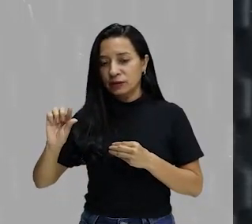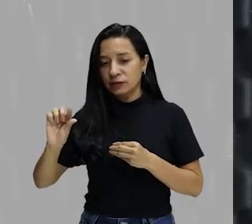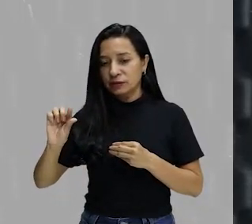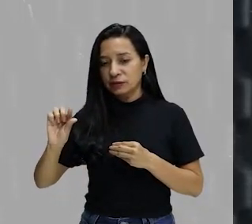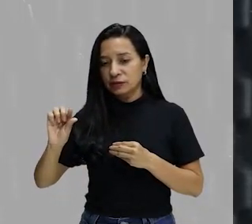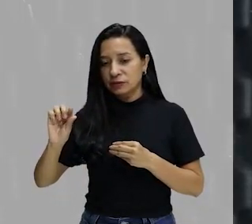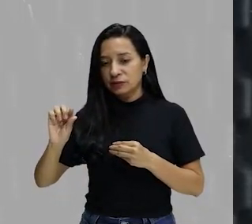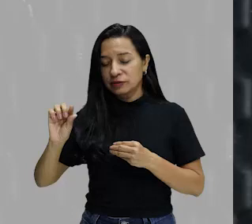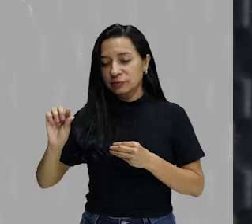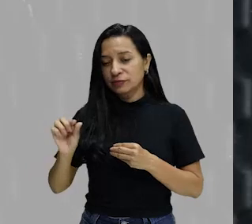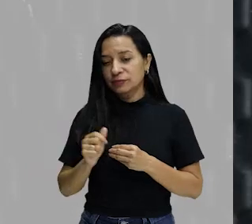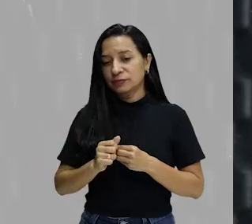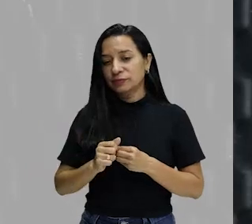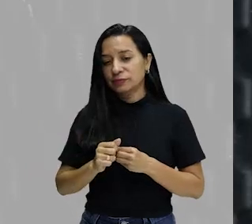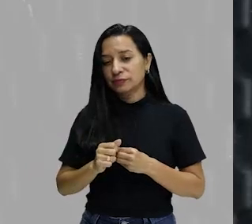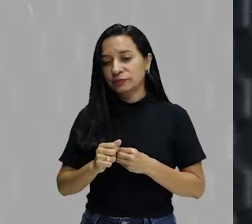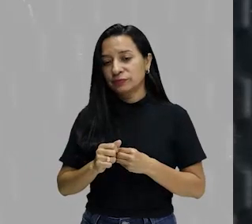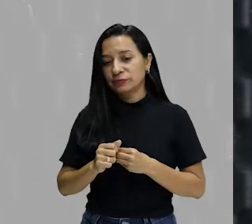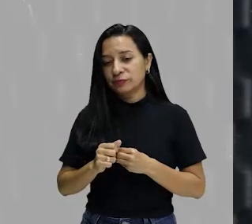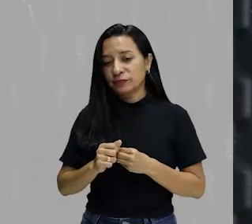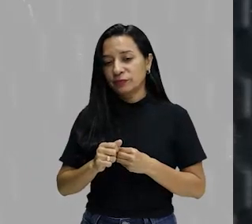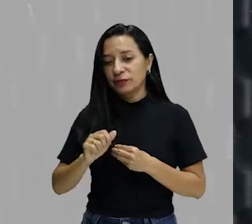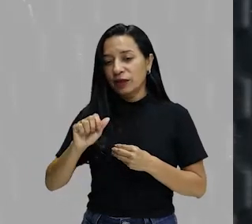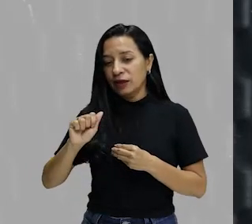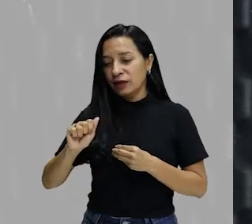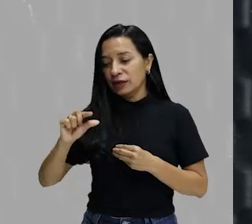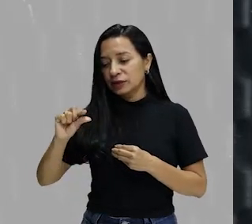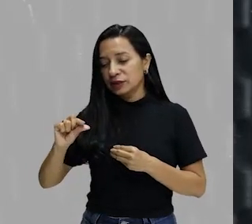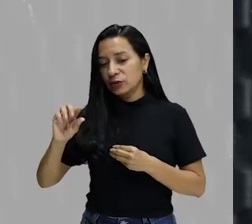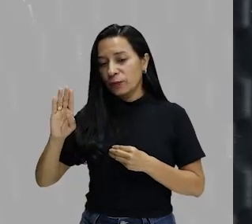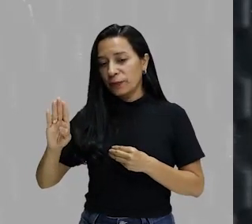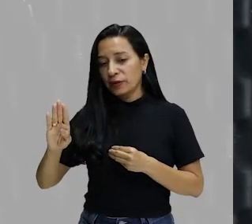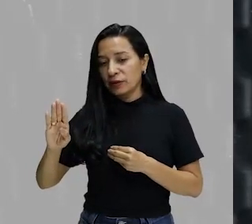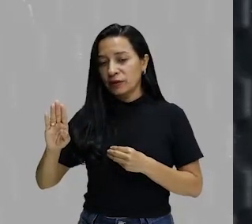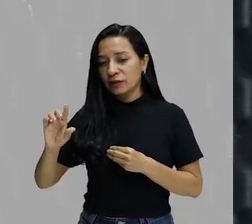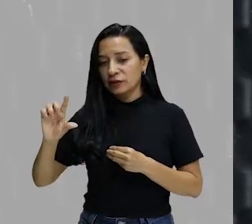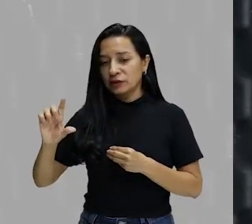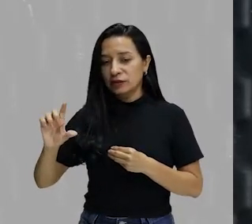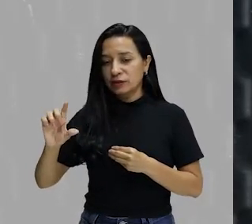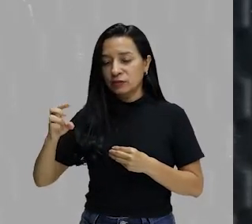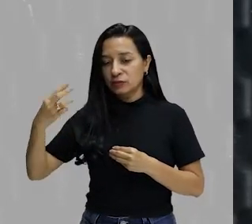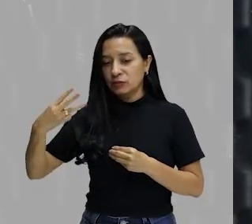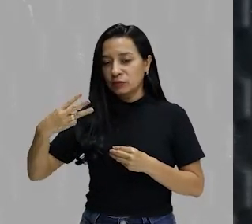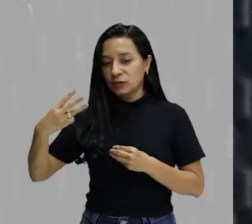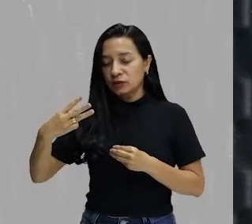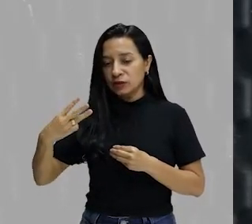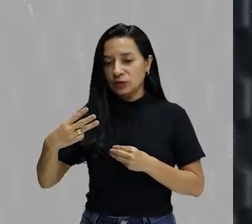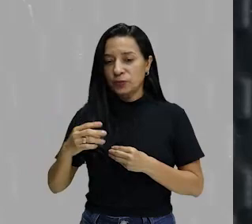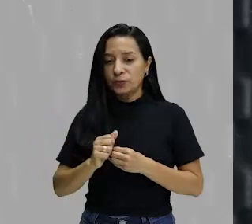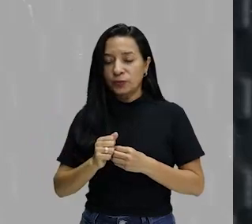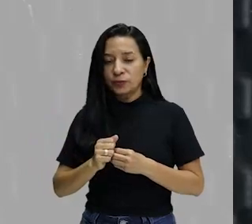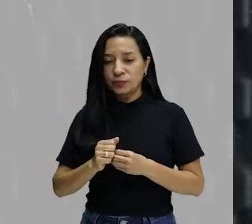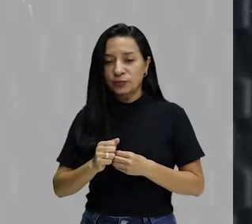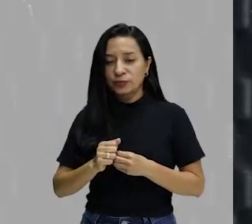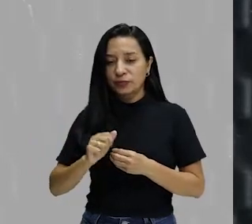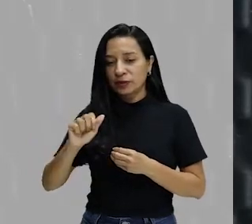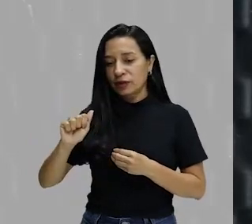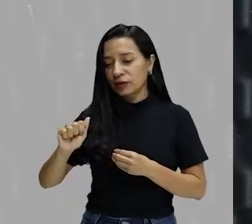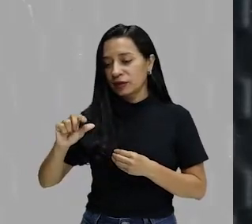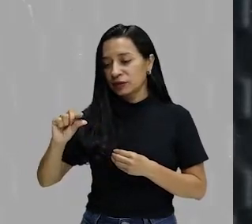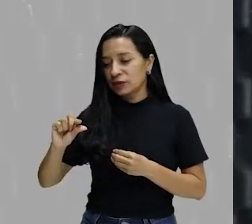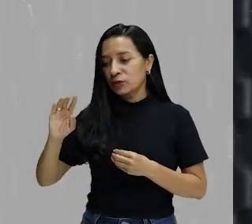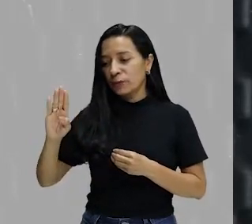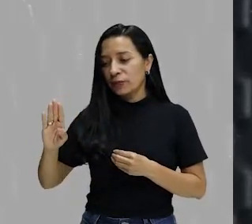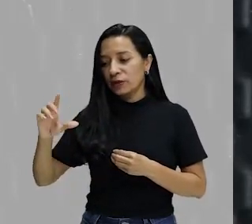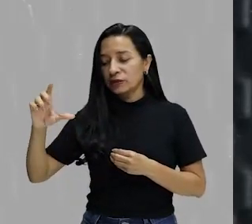Bzinho. Este Azinho com este Bzão vai gerar o terceiro gameta, que é Azinho Bzão. E